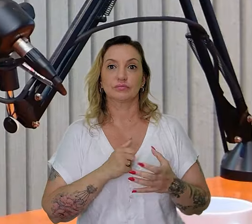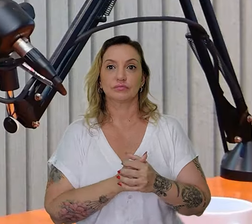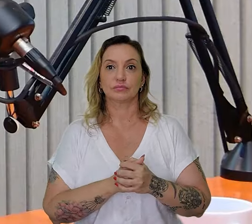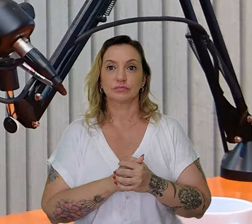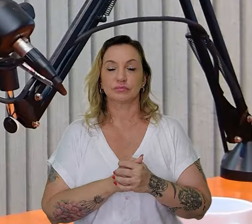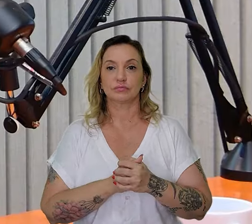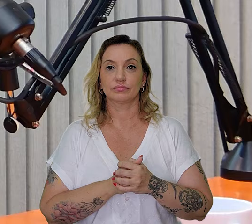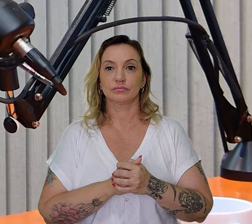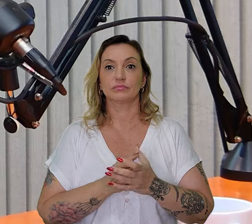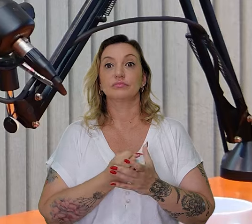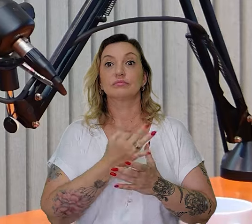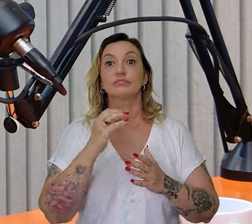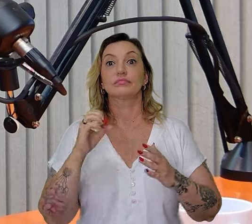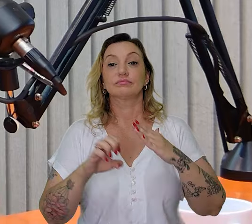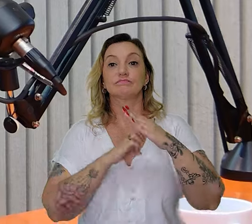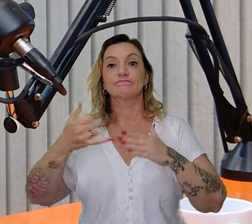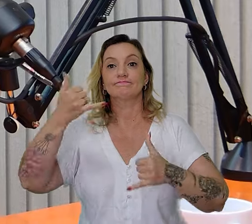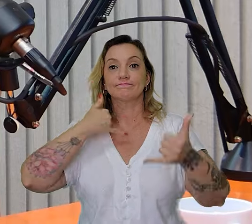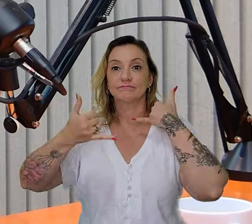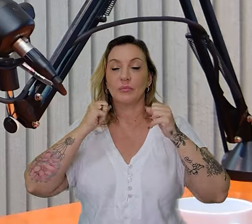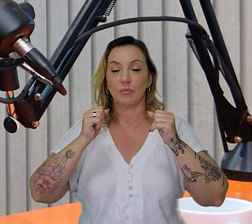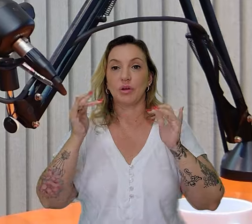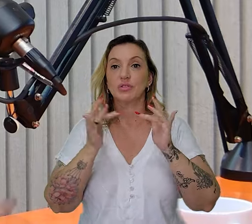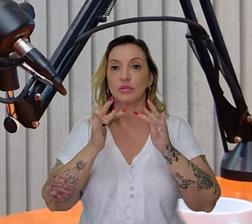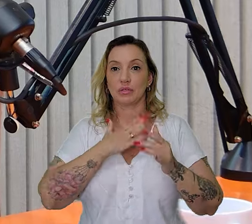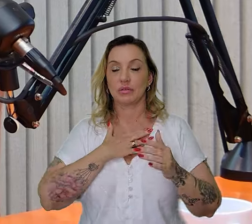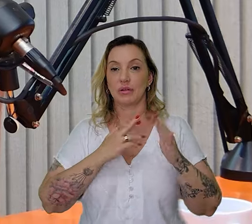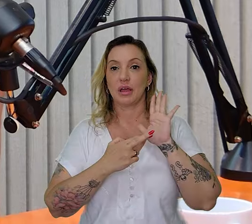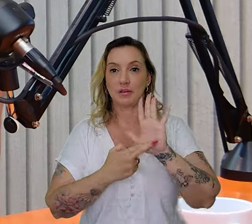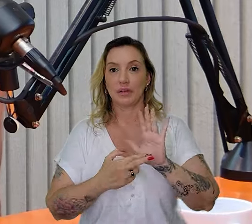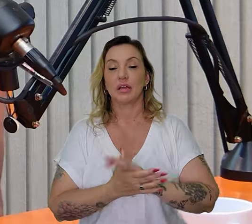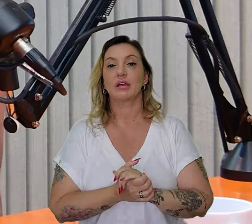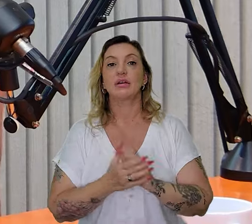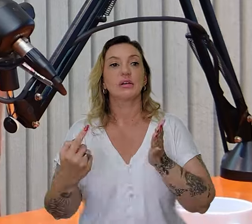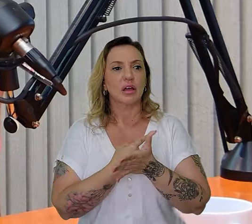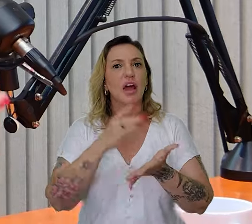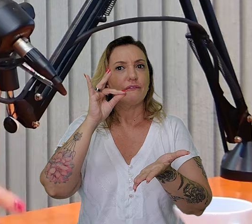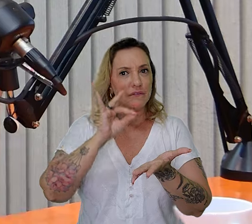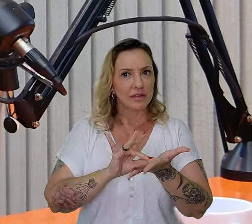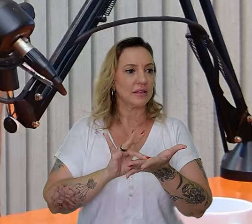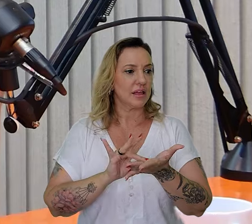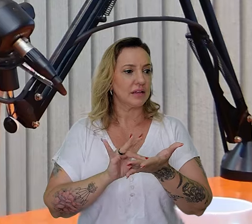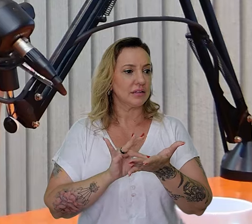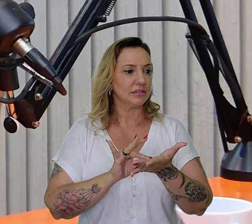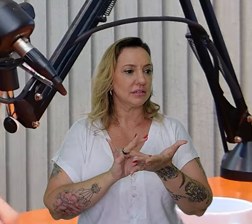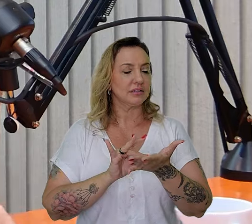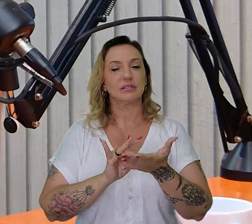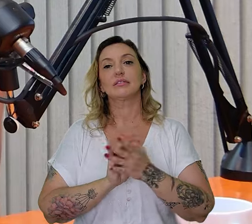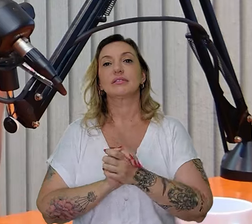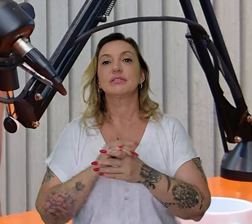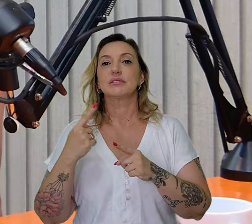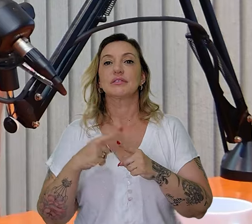para que eles podem dar meu contato né de referência perguntando É verdade assim porque aí você põe lá Você tem 21 anos já